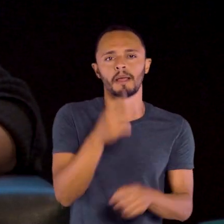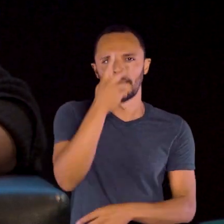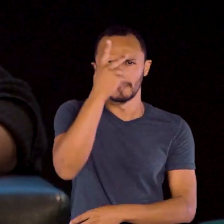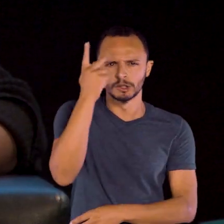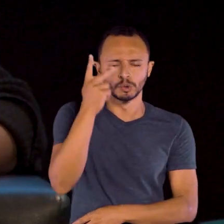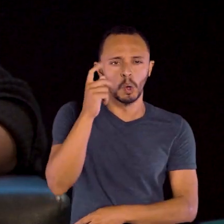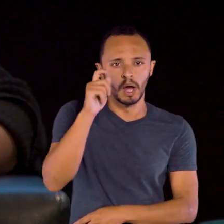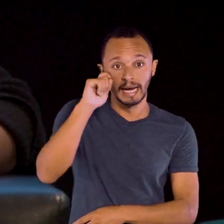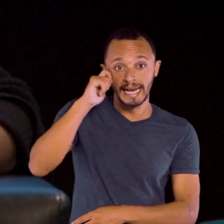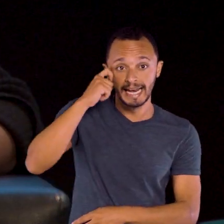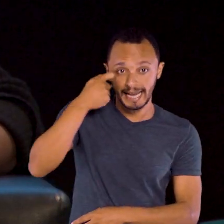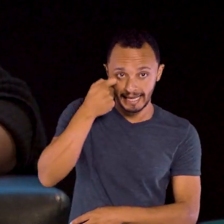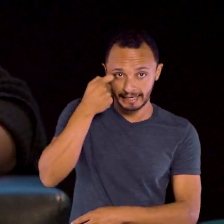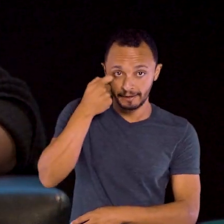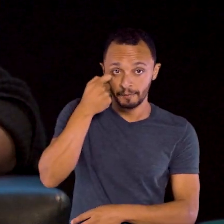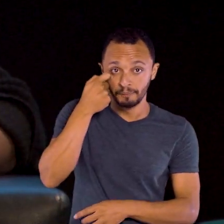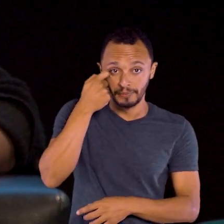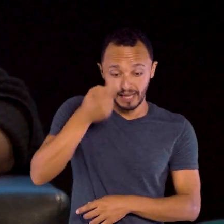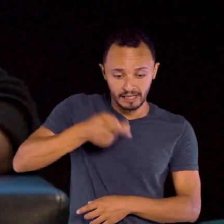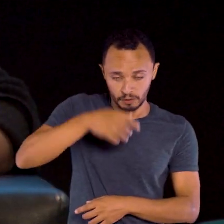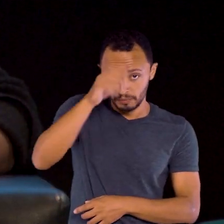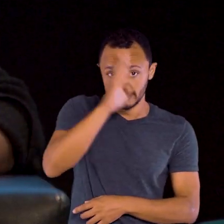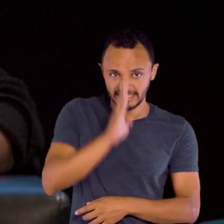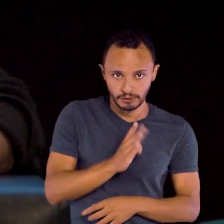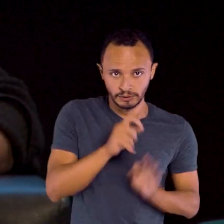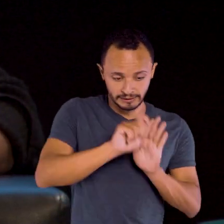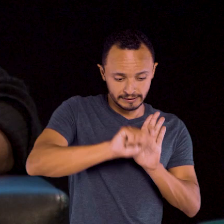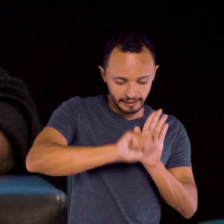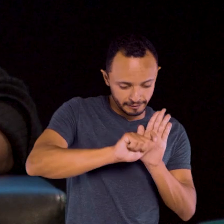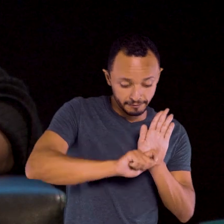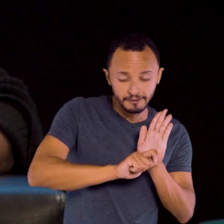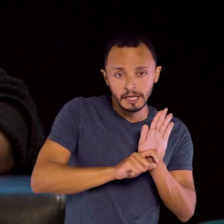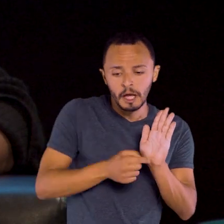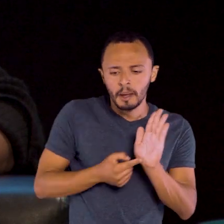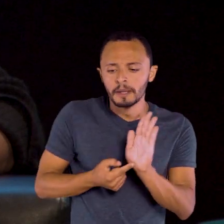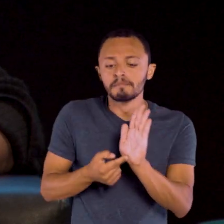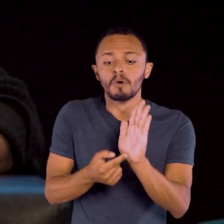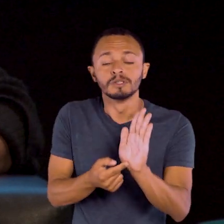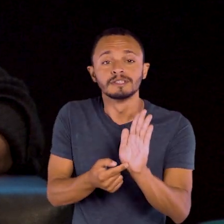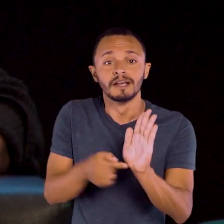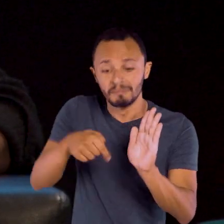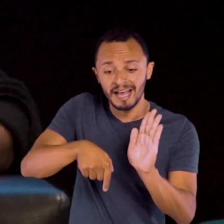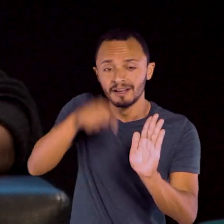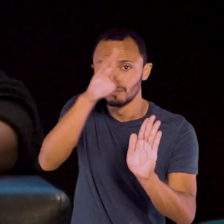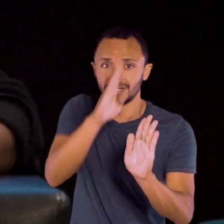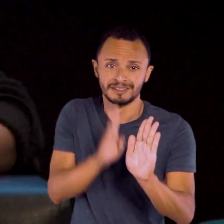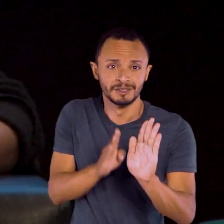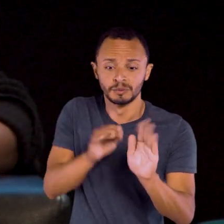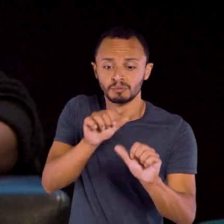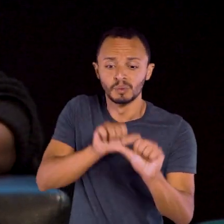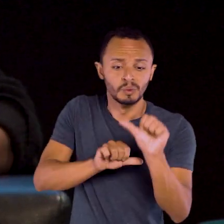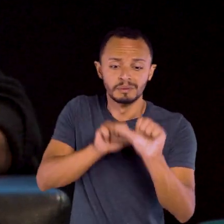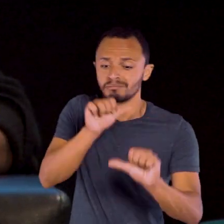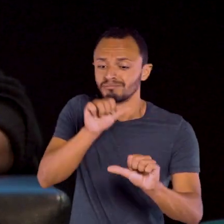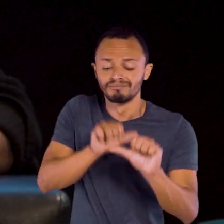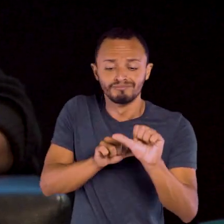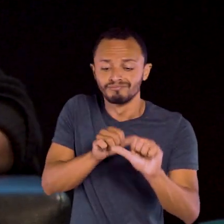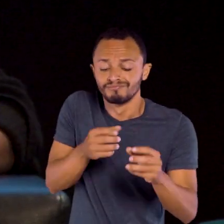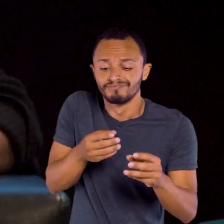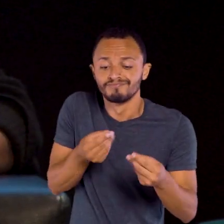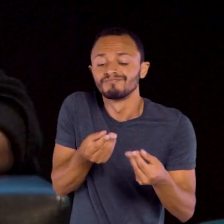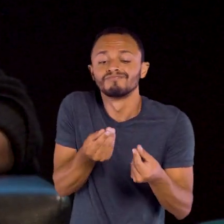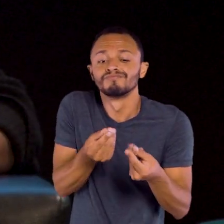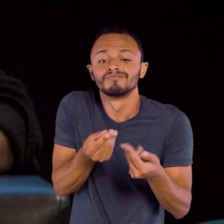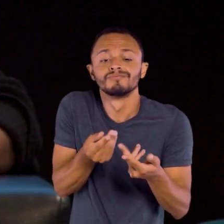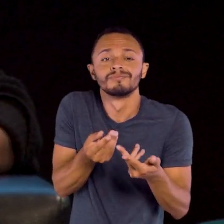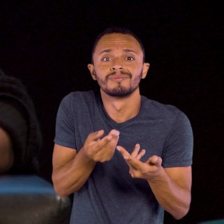Brasil, ela é um pouco o retrato do Brasil no seguinte sentido, né? O Brasil muda para continuar a mesma coisa. Eu